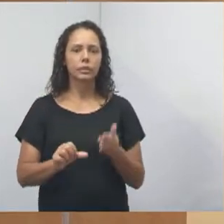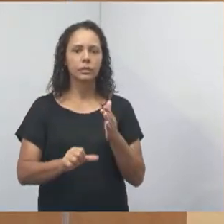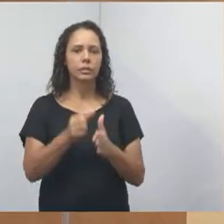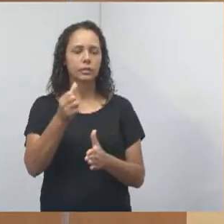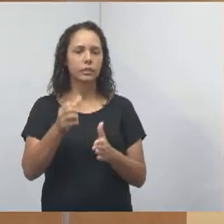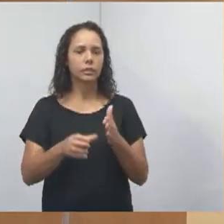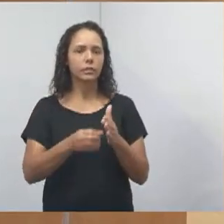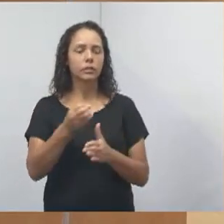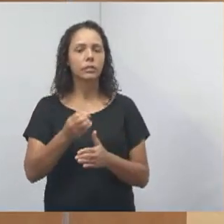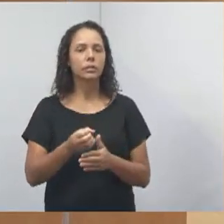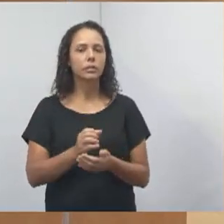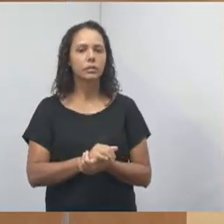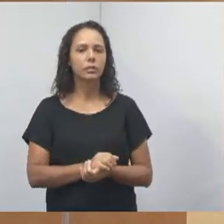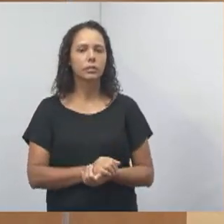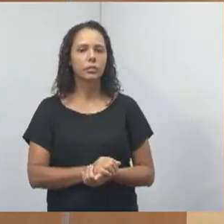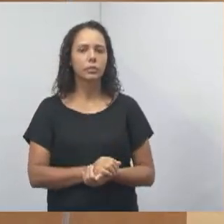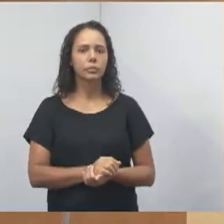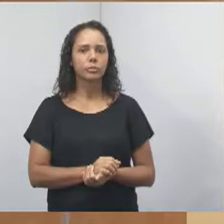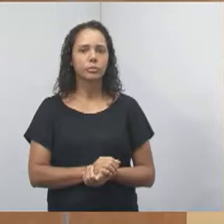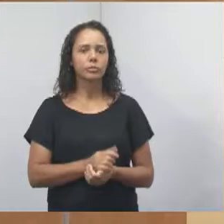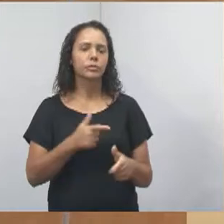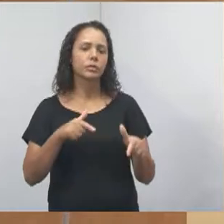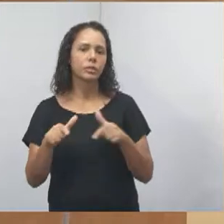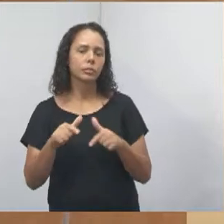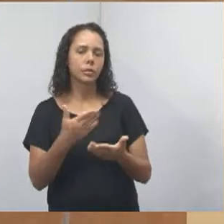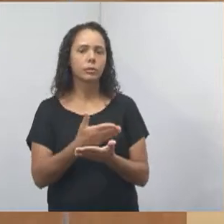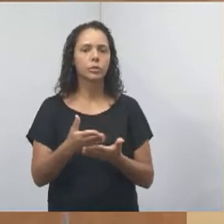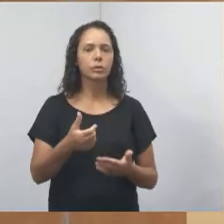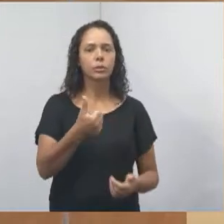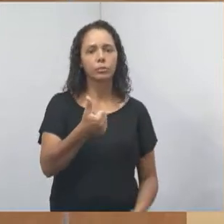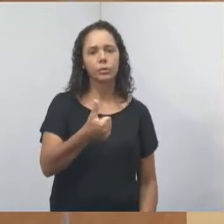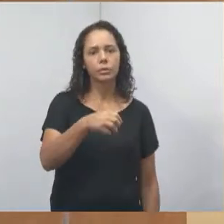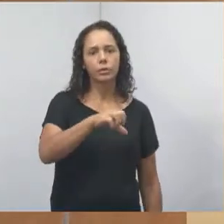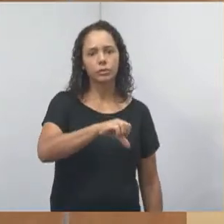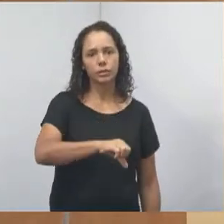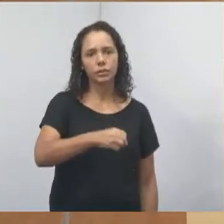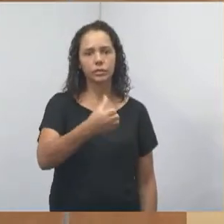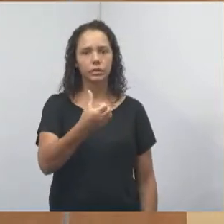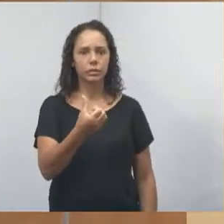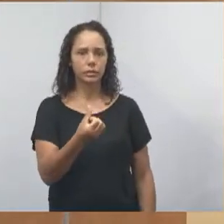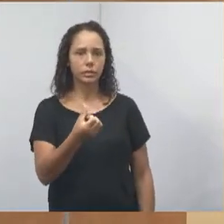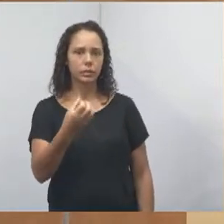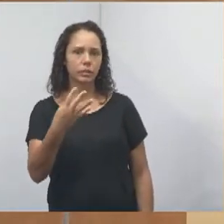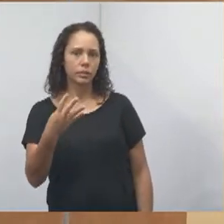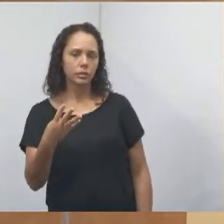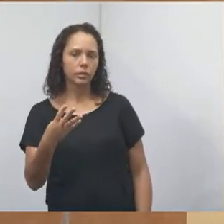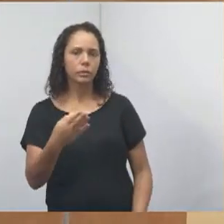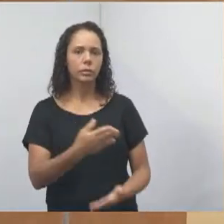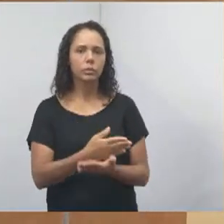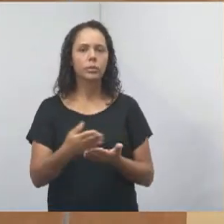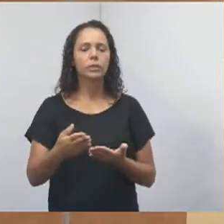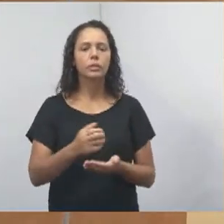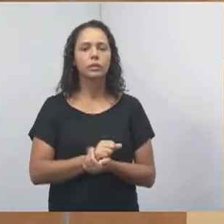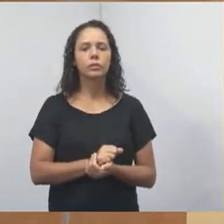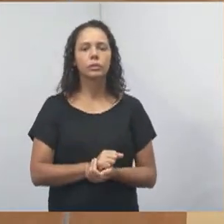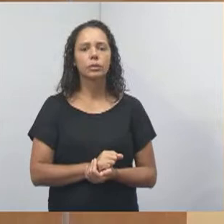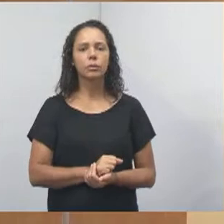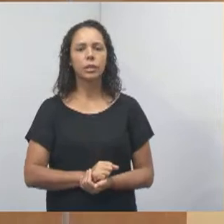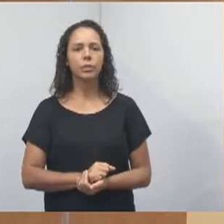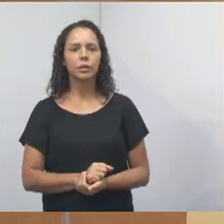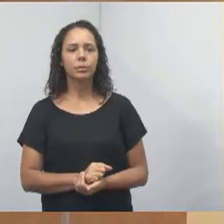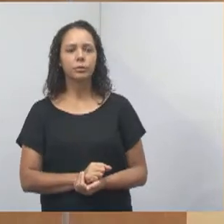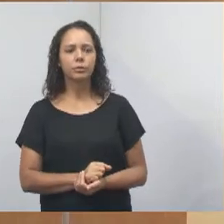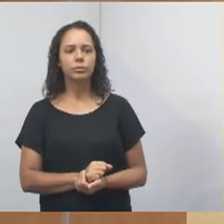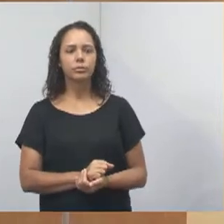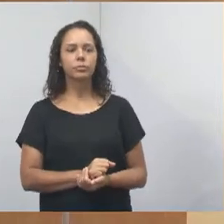Ela começou em 1964, por iniciativa da Conferência Nacional dos Bispos do Brasil. E a intenção, a partir